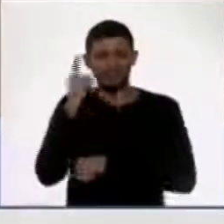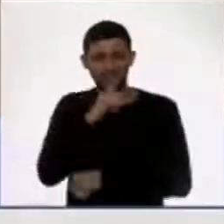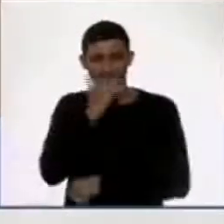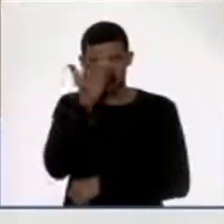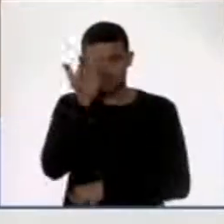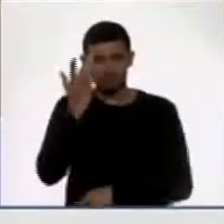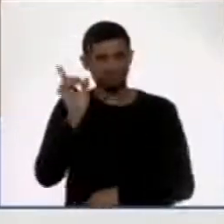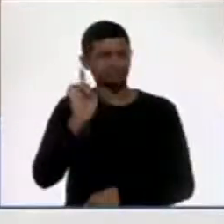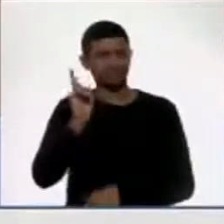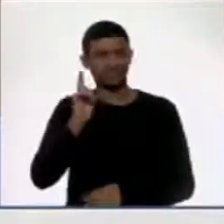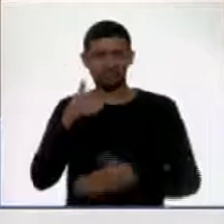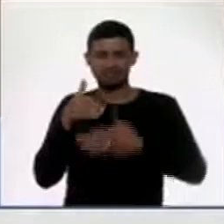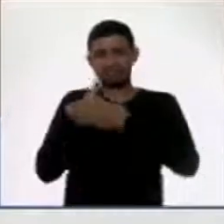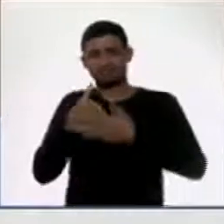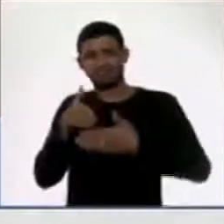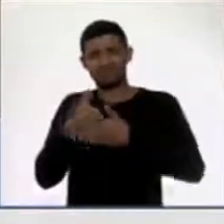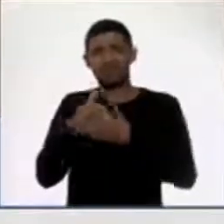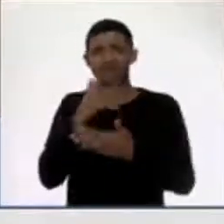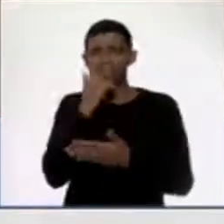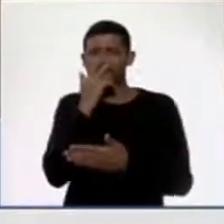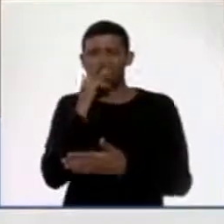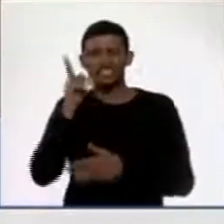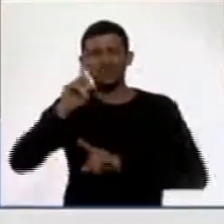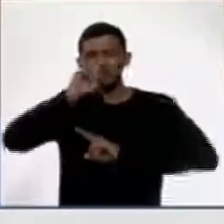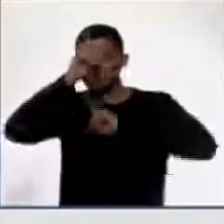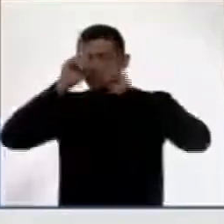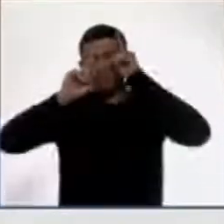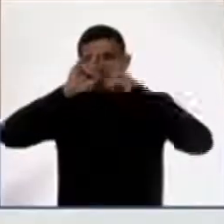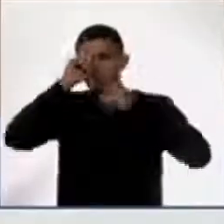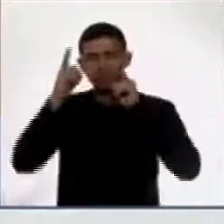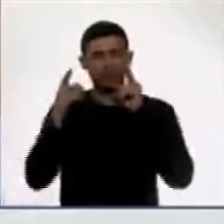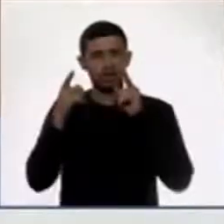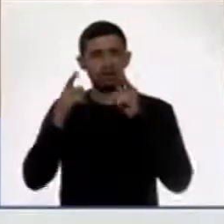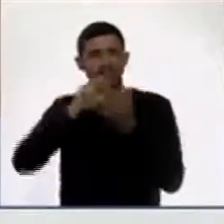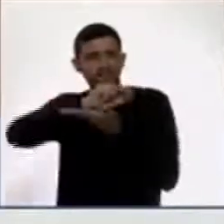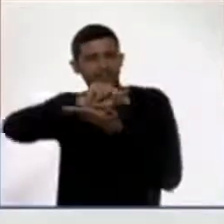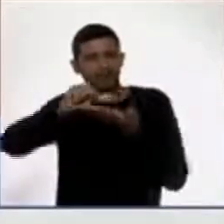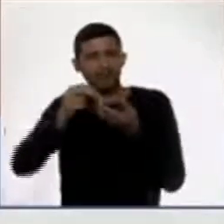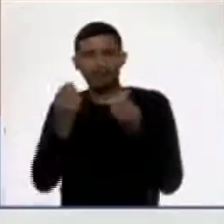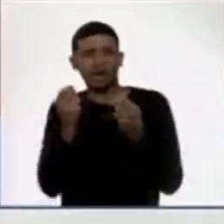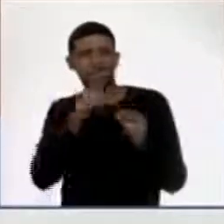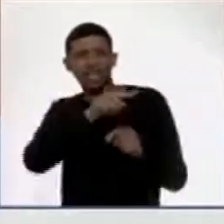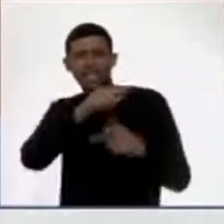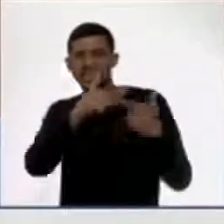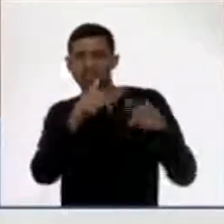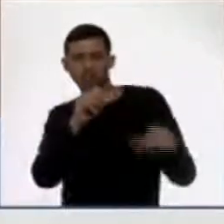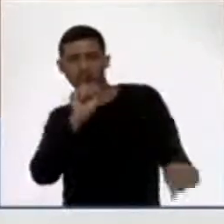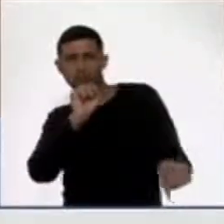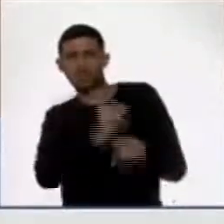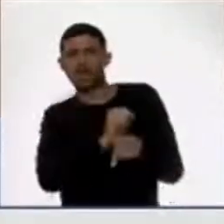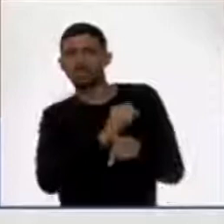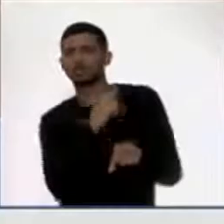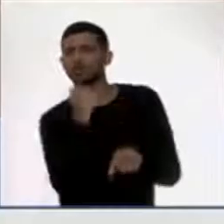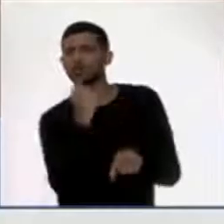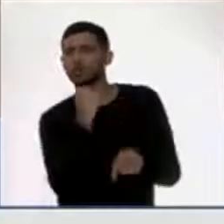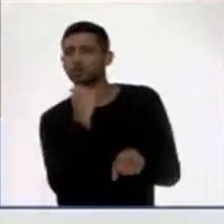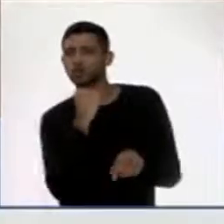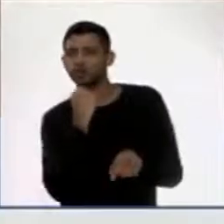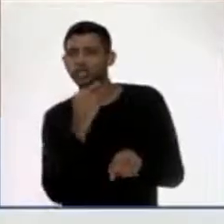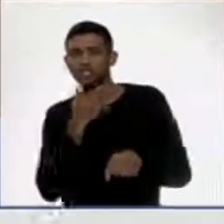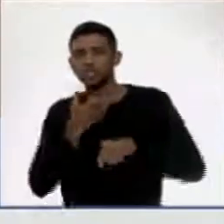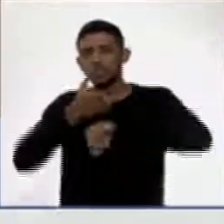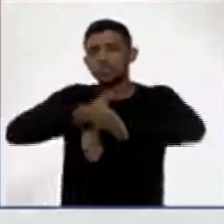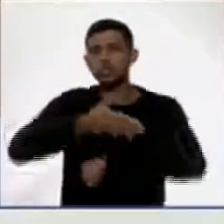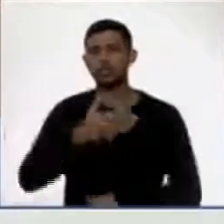outro, cria mecanismos que praticamente impedem que qualquer trabalhador tenha acesso à